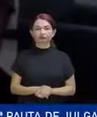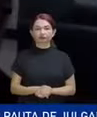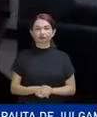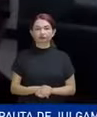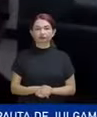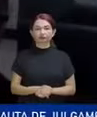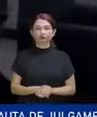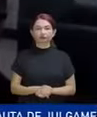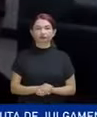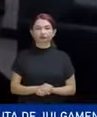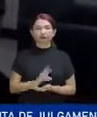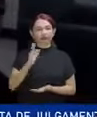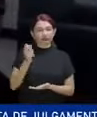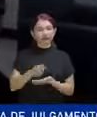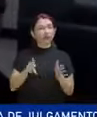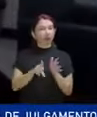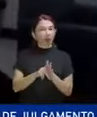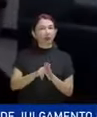do TSE,